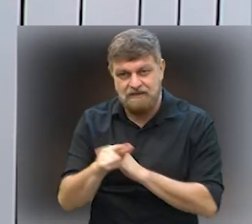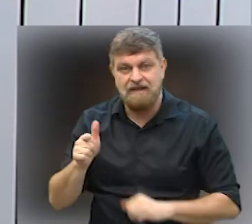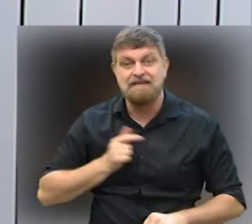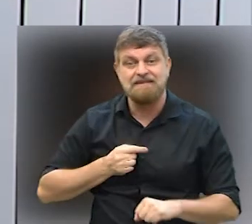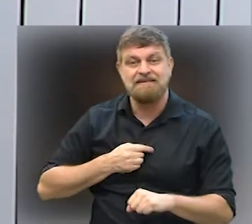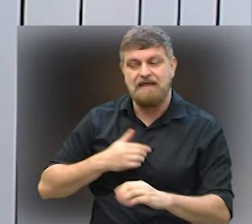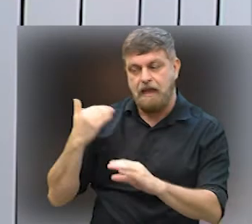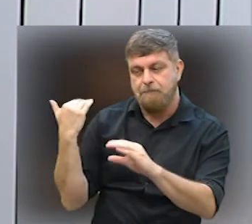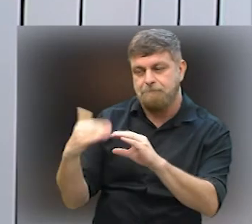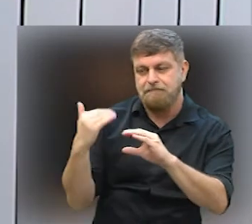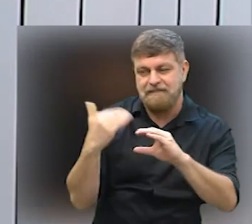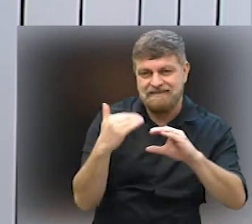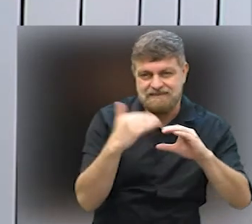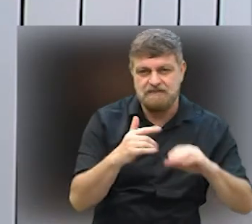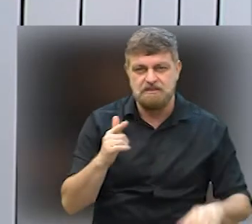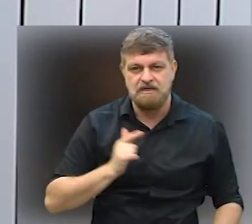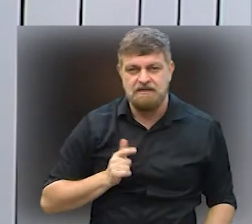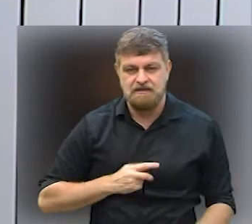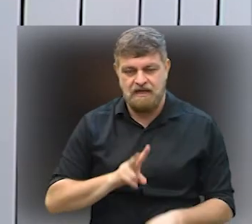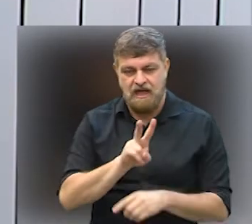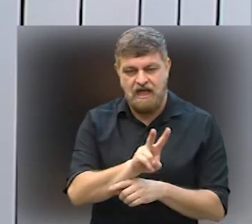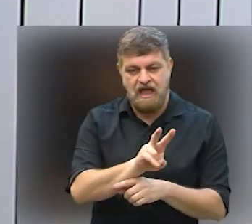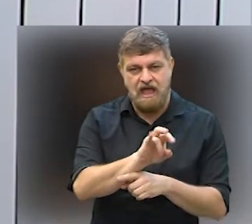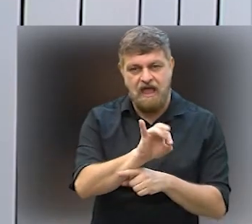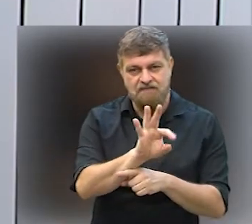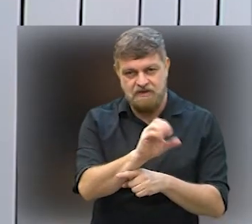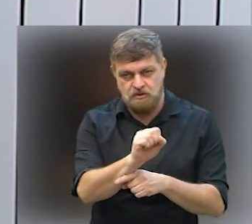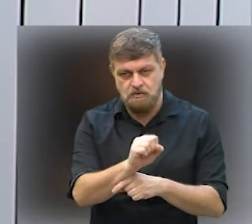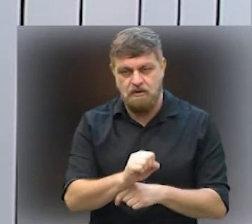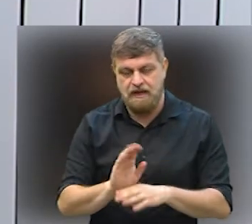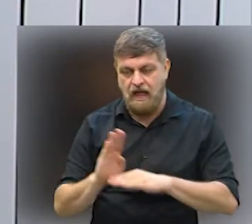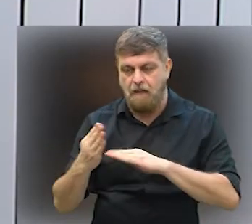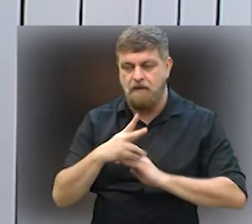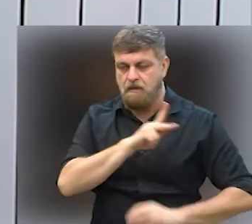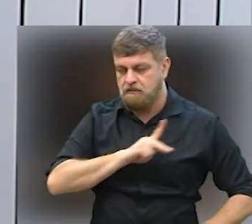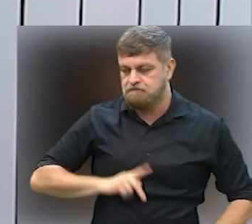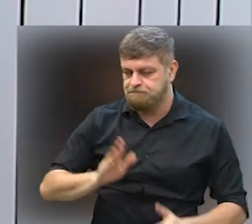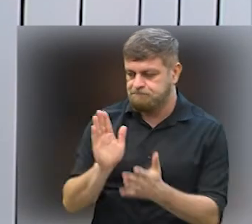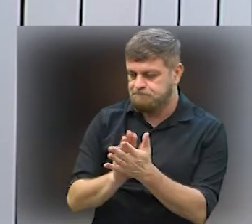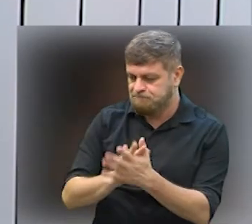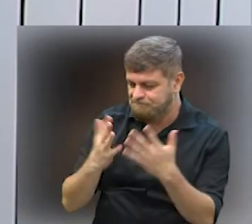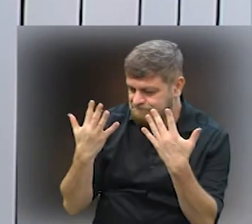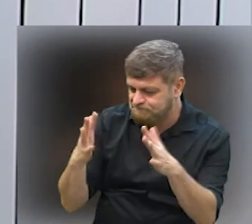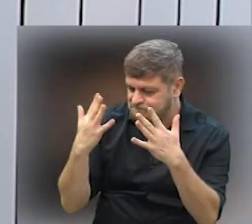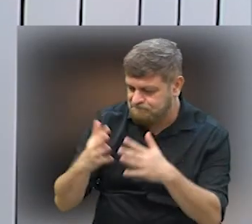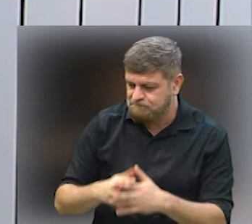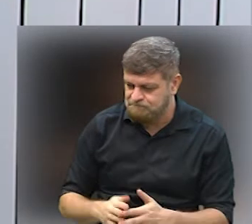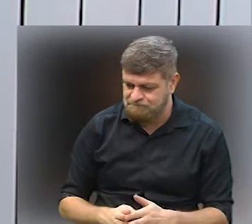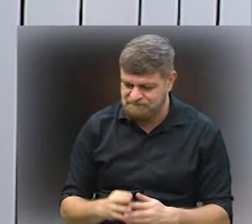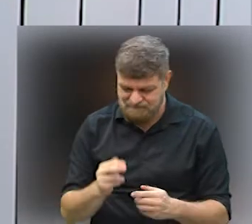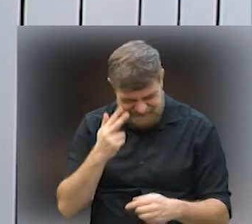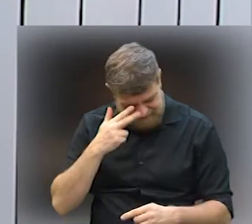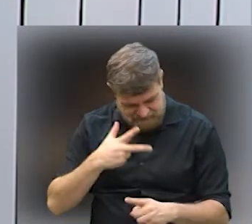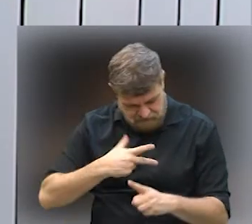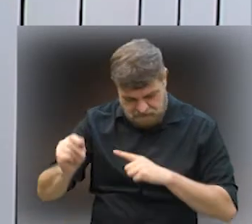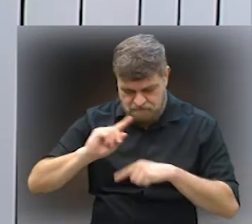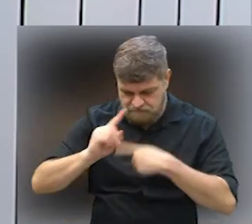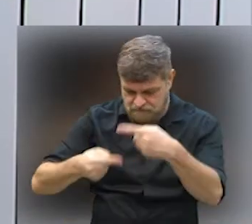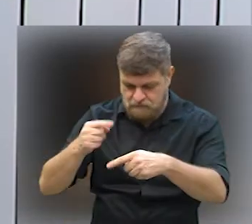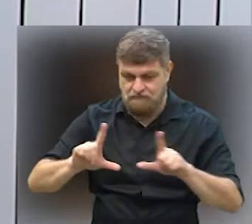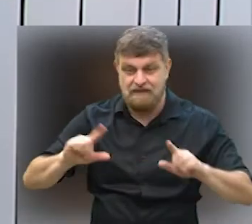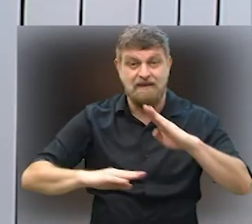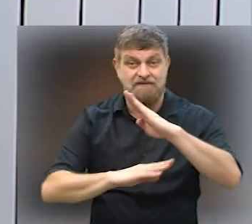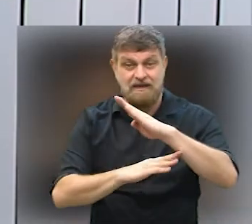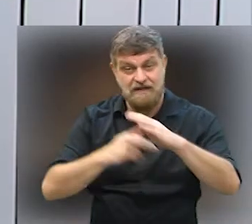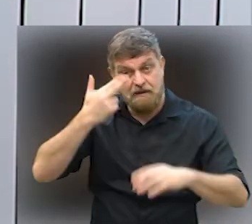978293776. Mensagens estão chegando aqui. Vitória do bairro Ponte Preta. Parabéns, Areta, pela determinação e sucesso. Parabéns, Gabriel,